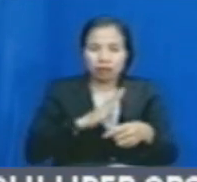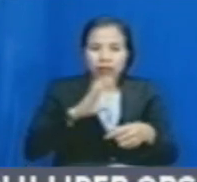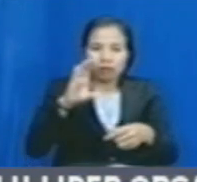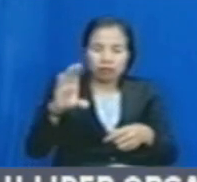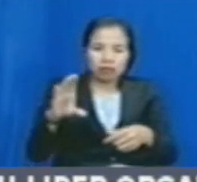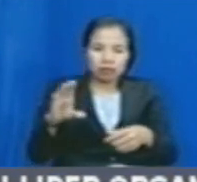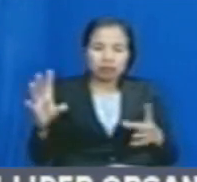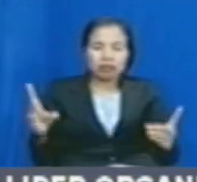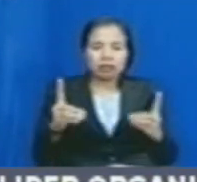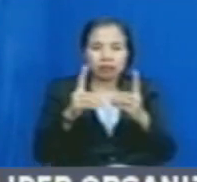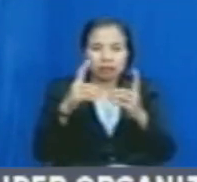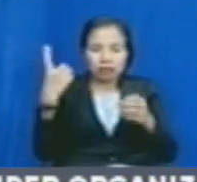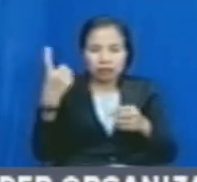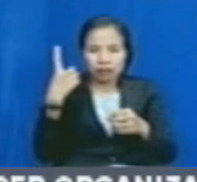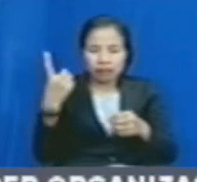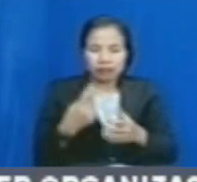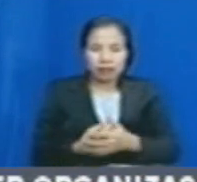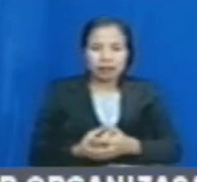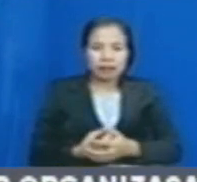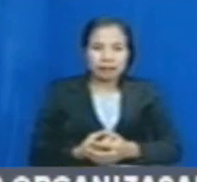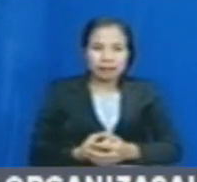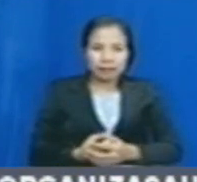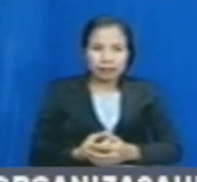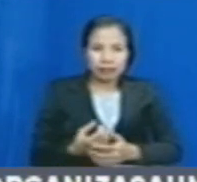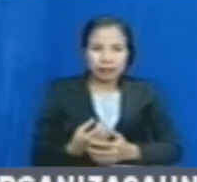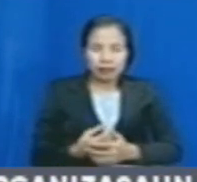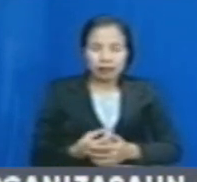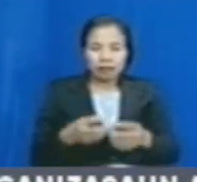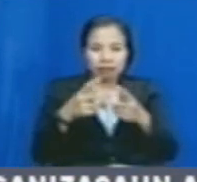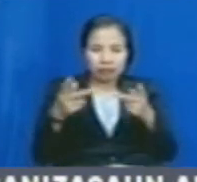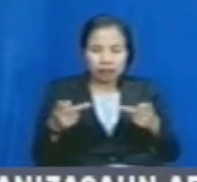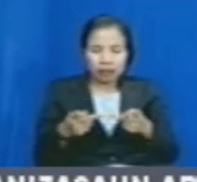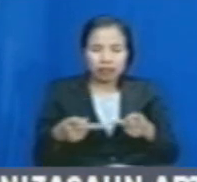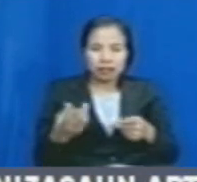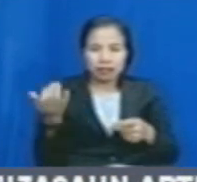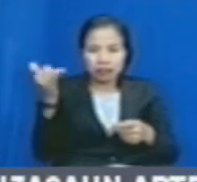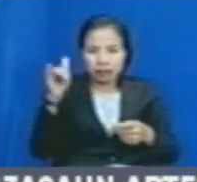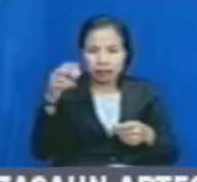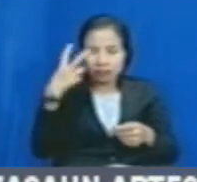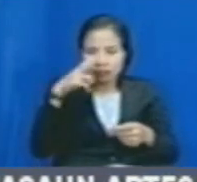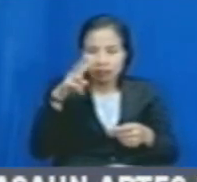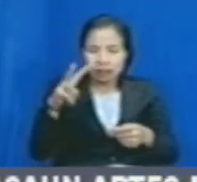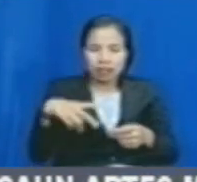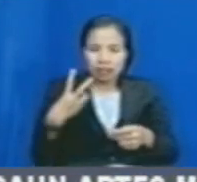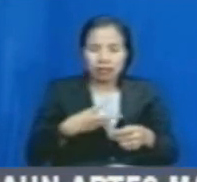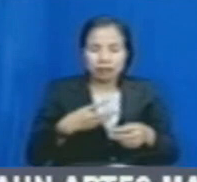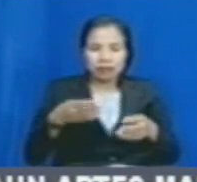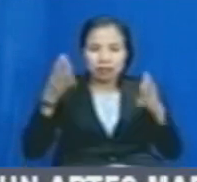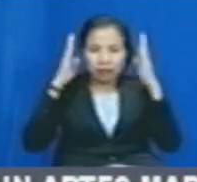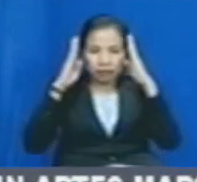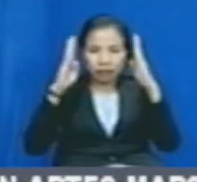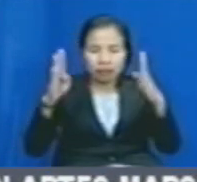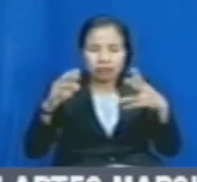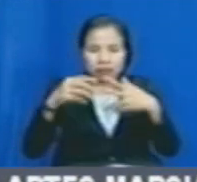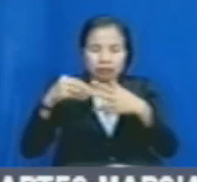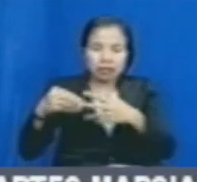se acontece na Fatin, a área sirang, né, também, a mim durante nesse, se foculiu, ba, ia, a minha